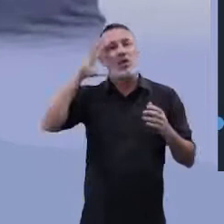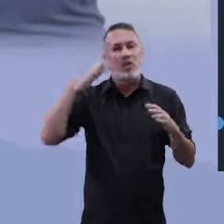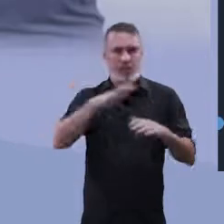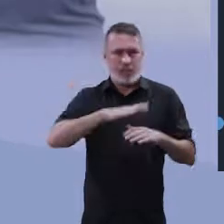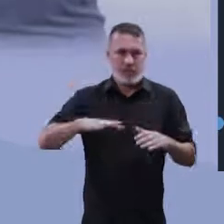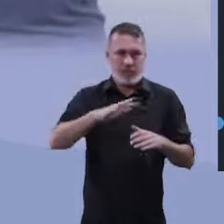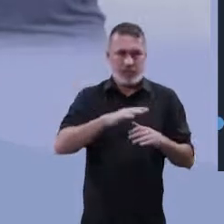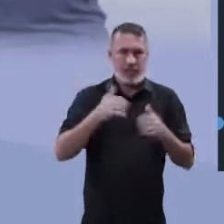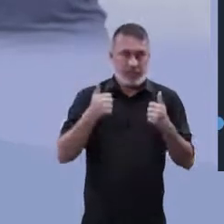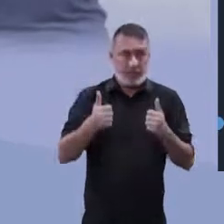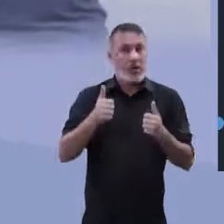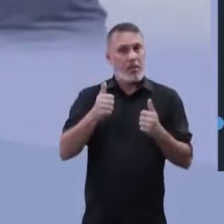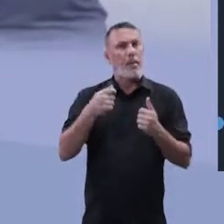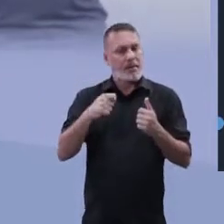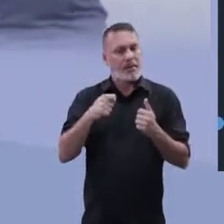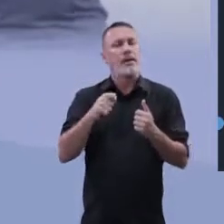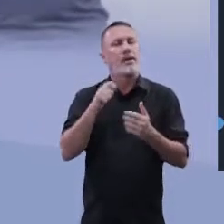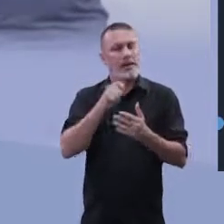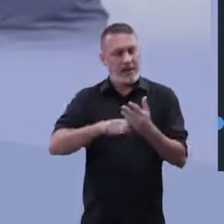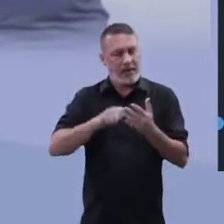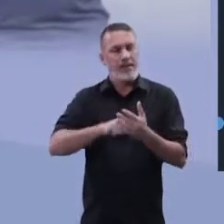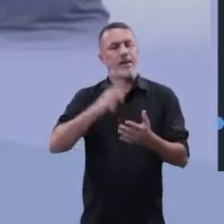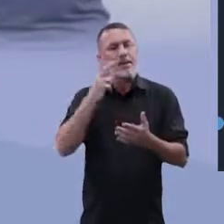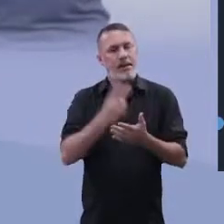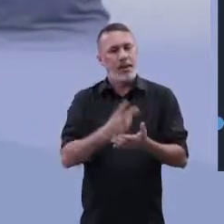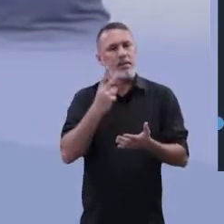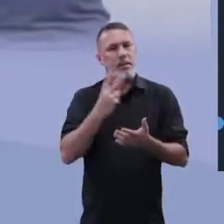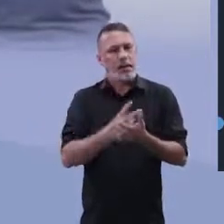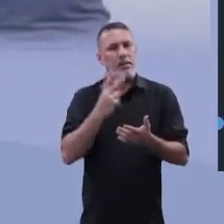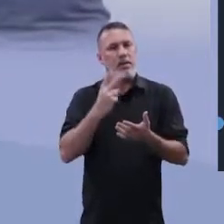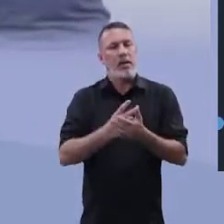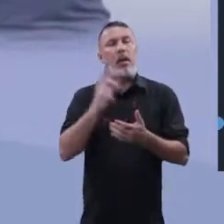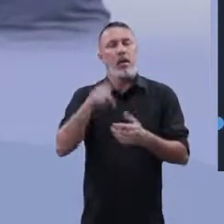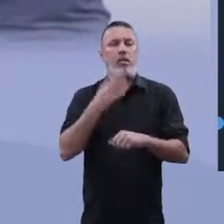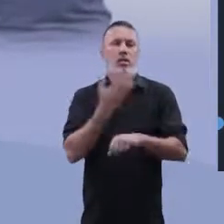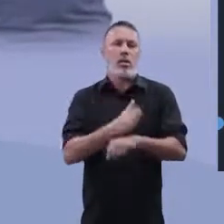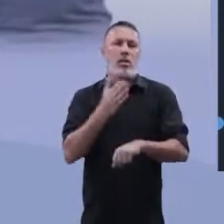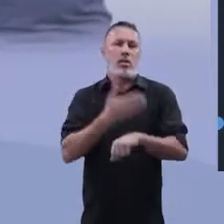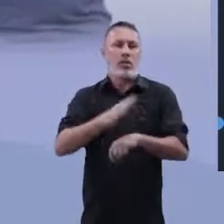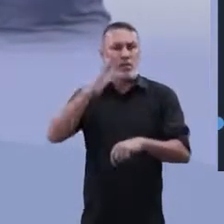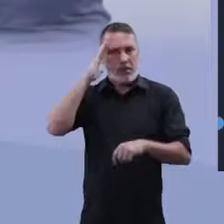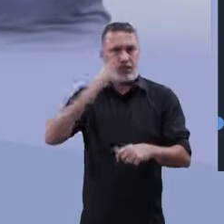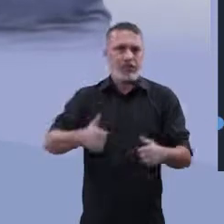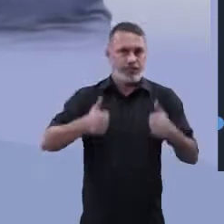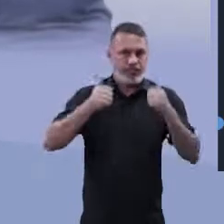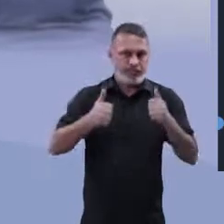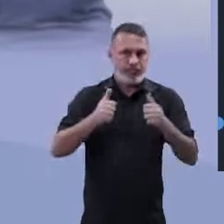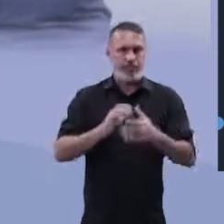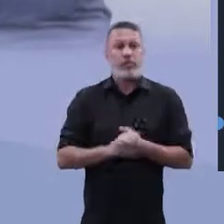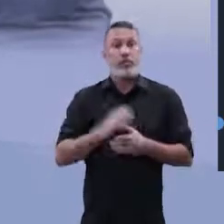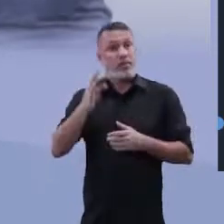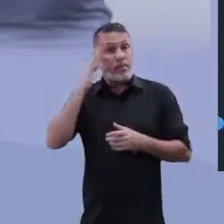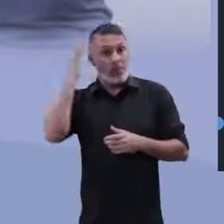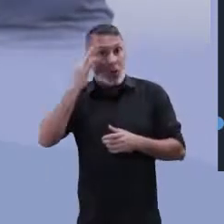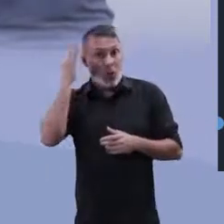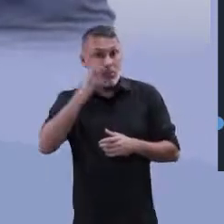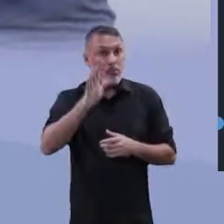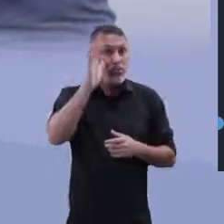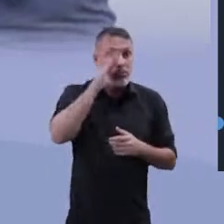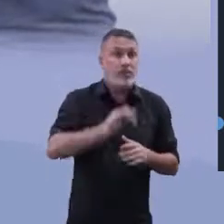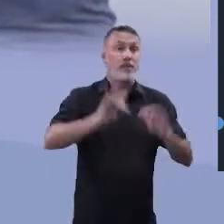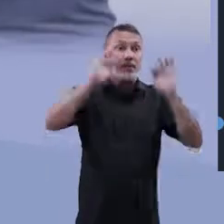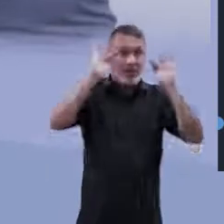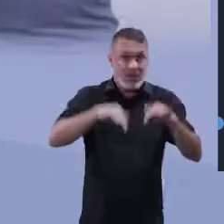essa problemática. Mas escreva, sempre faça o processo de escrita. Aula teórica, assistiu,